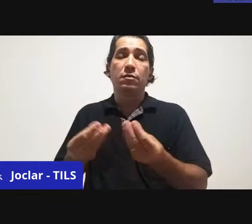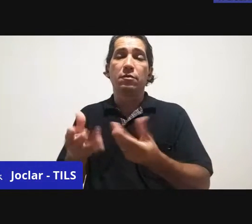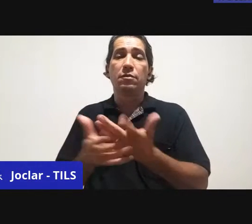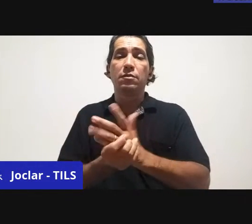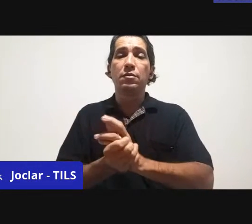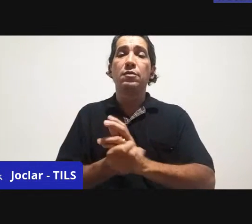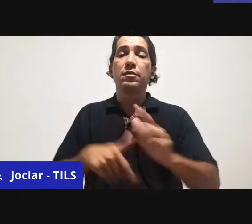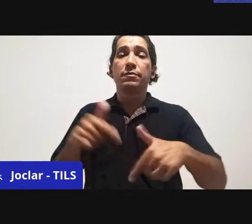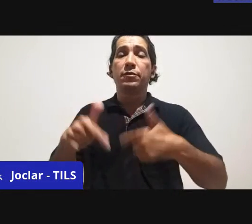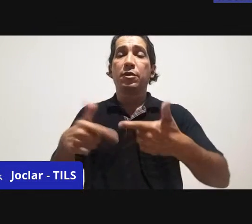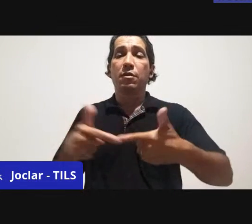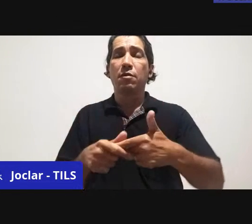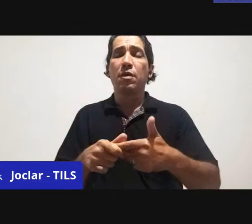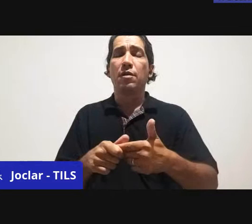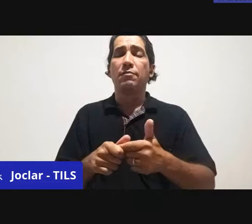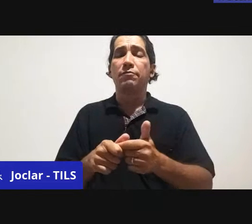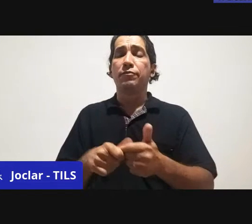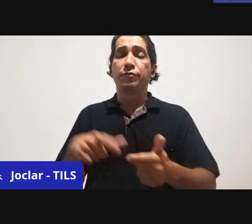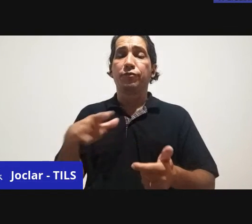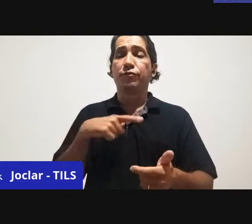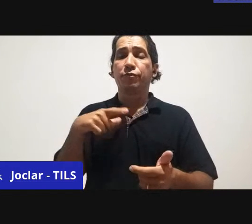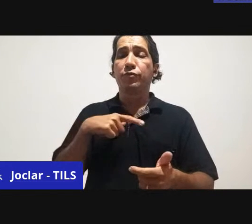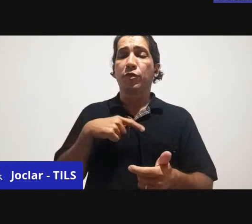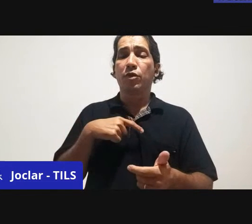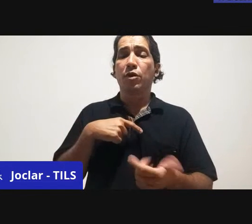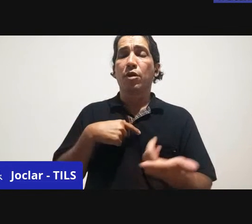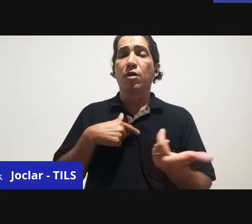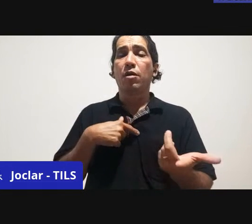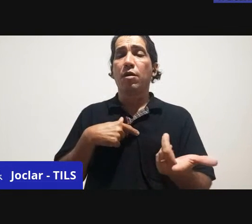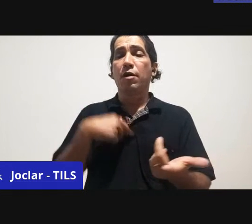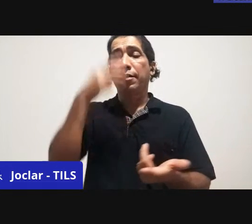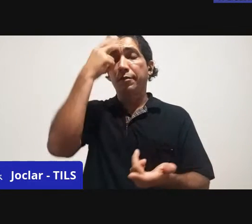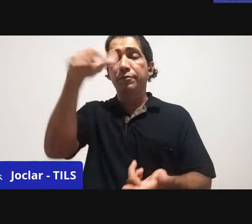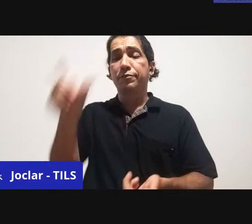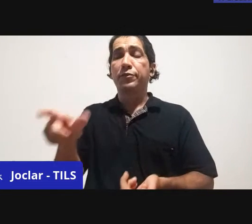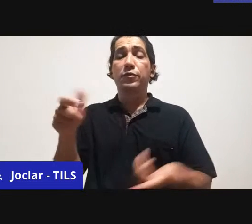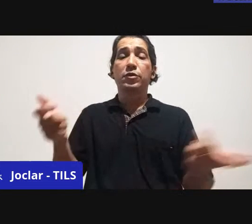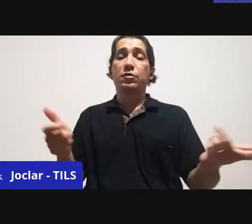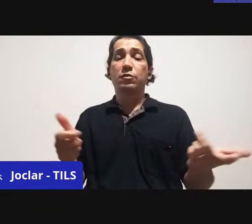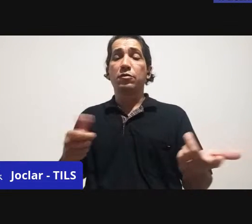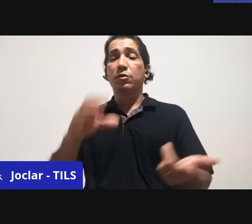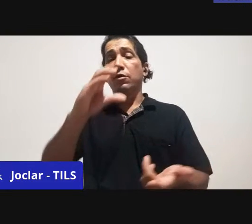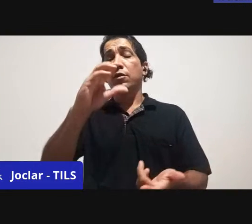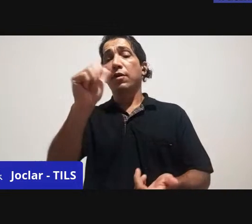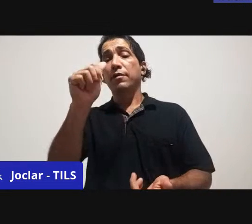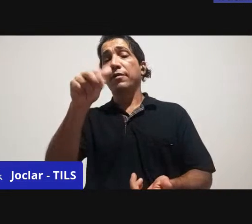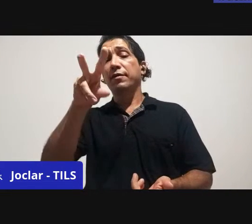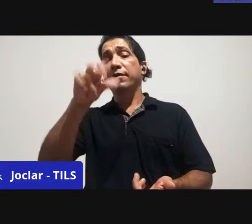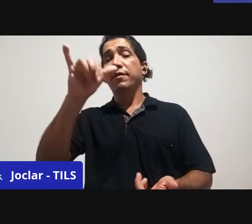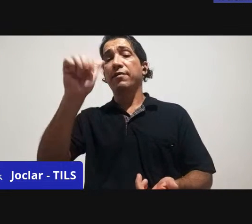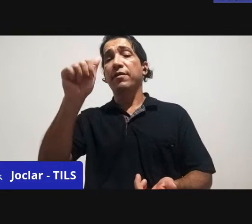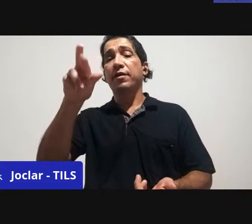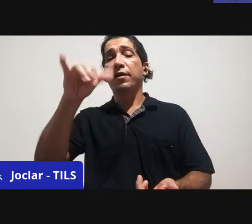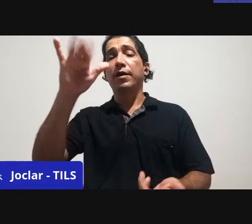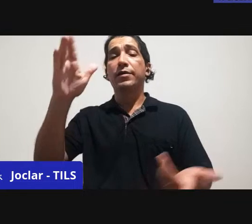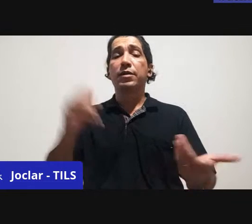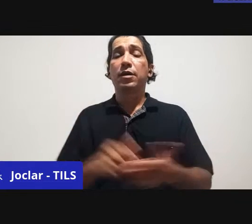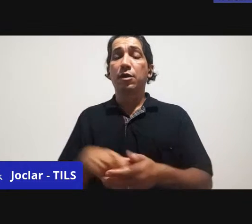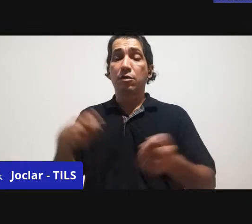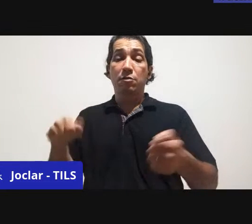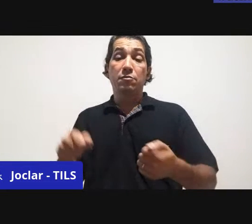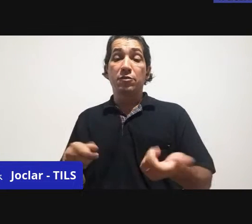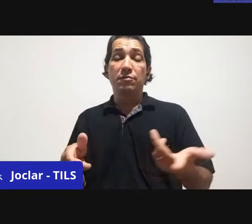Do proprietário desse aviário, né, de postura comercial. Falta de controle no uso de recursos, quer dizer, ele